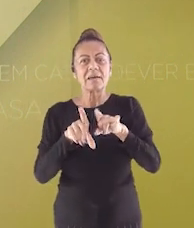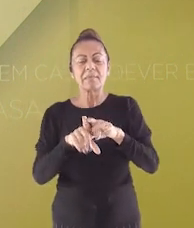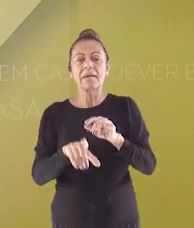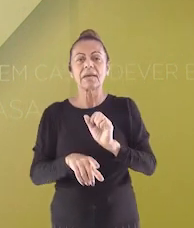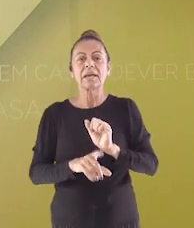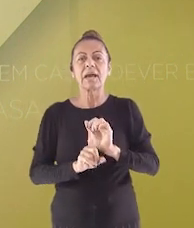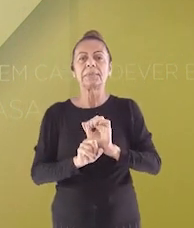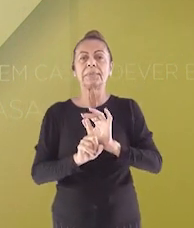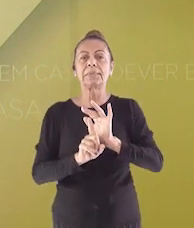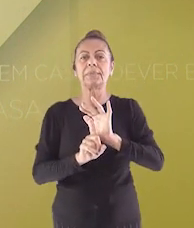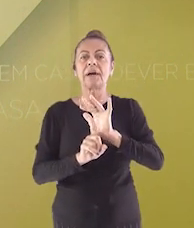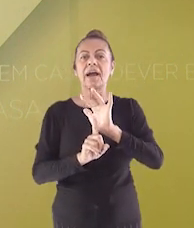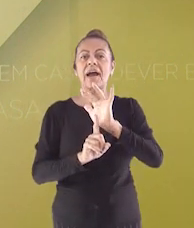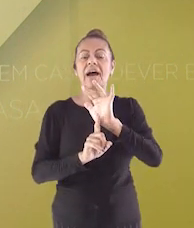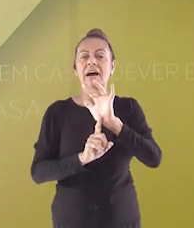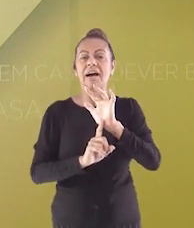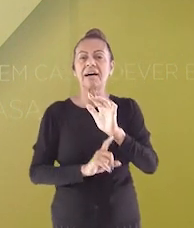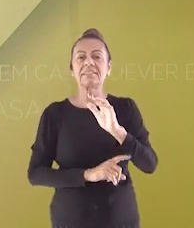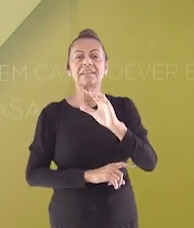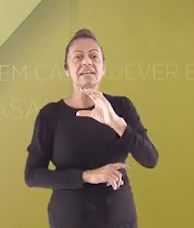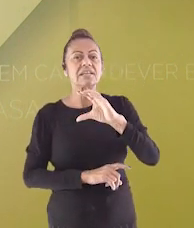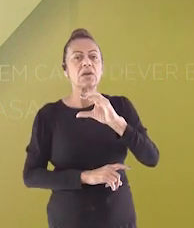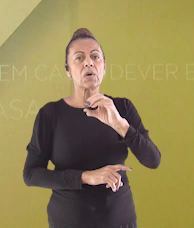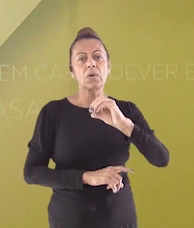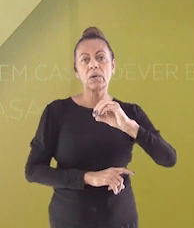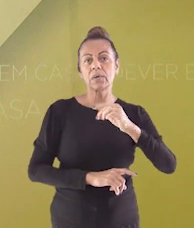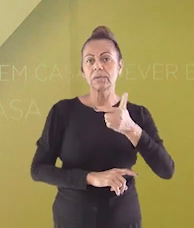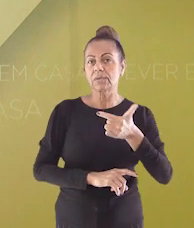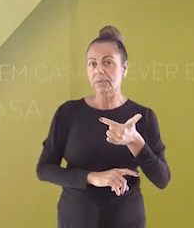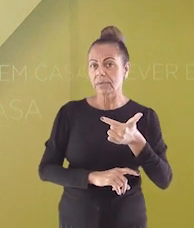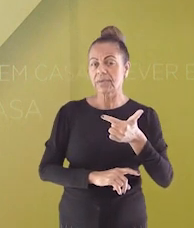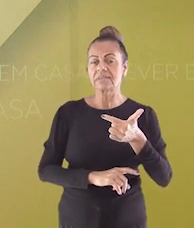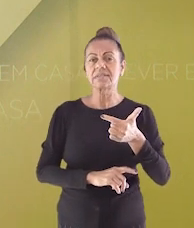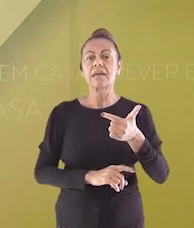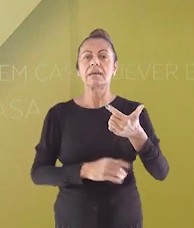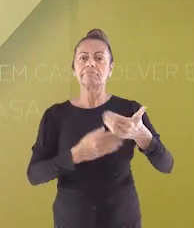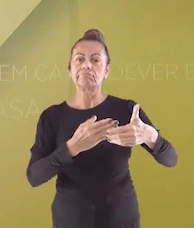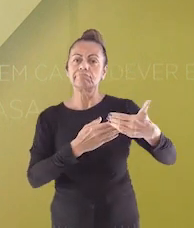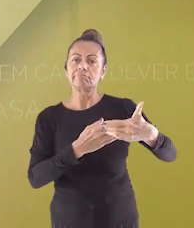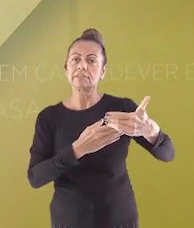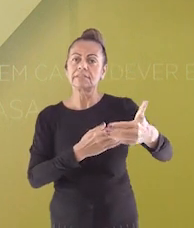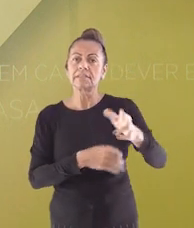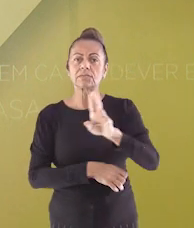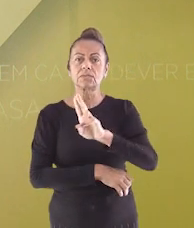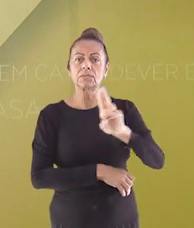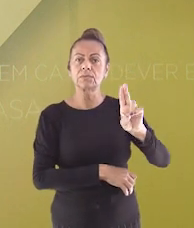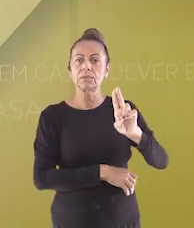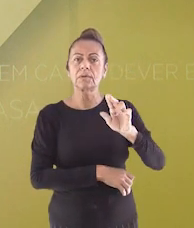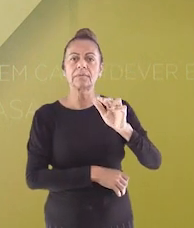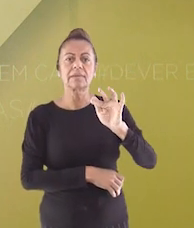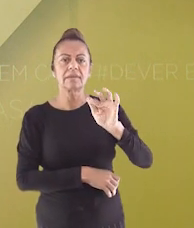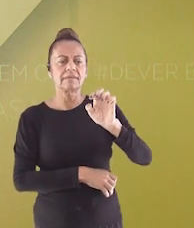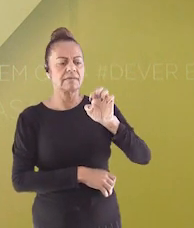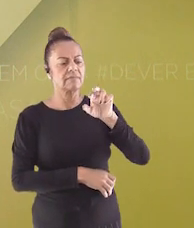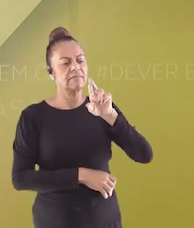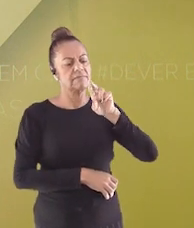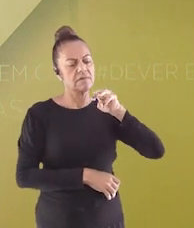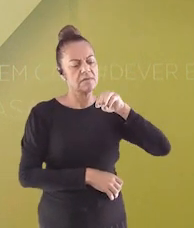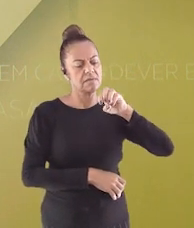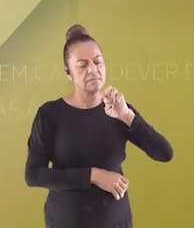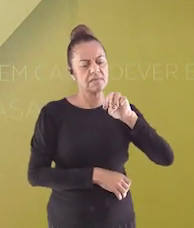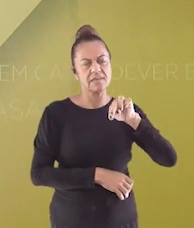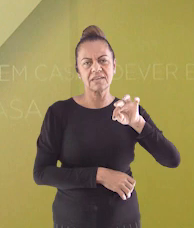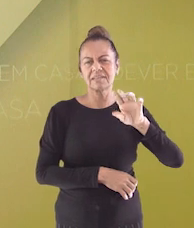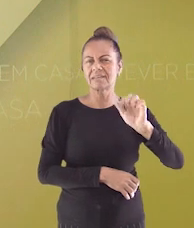liberado é o CO2, o gás carbônico, em um processo chamado fermentação. E isso faz com que a massa